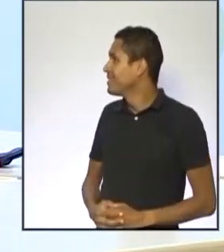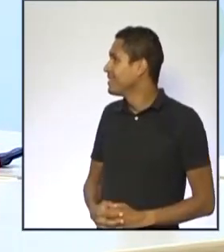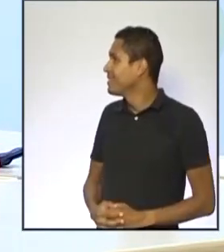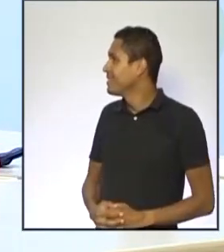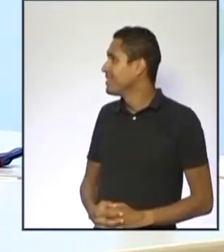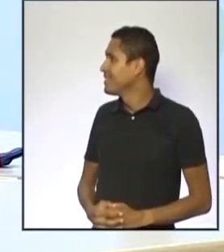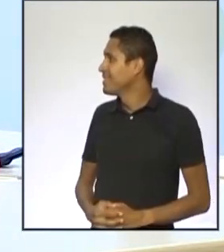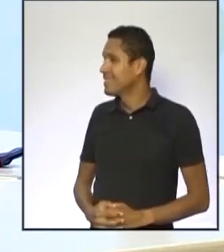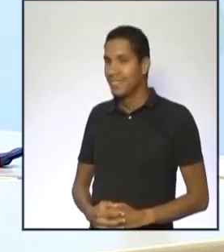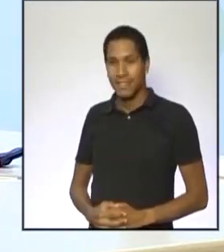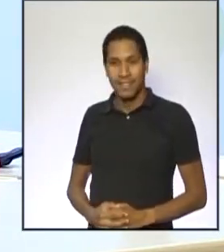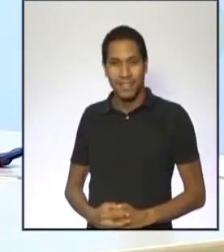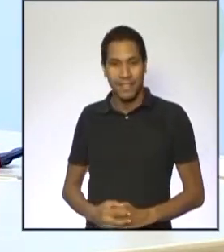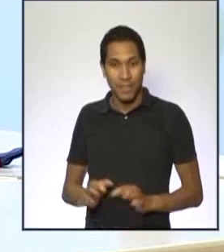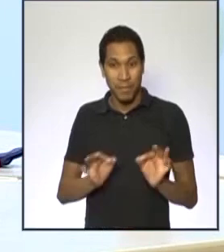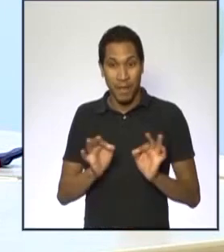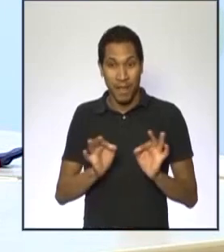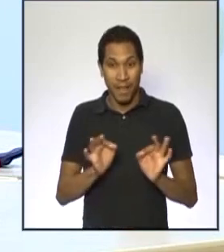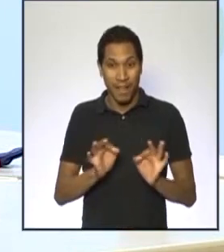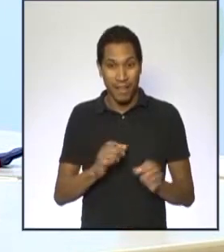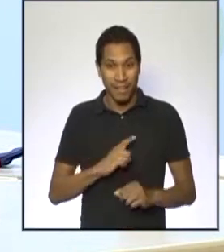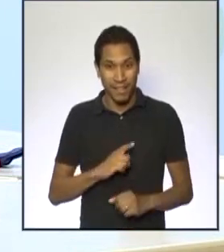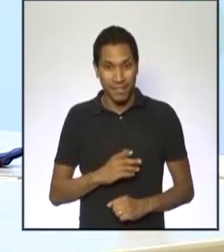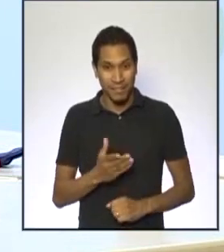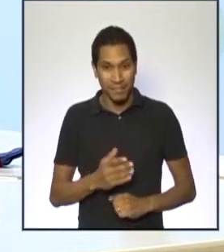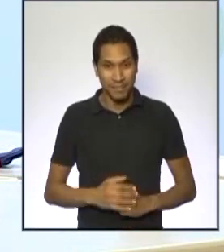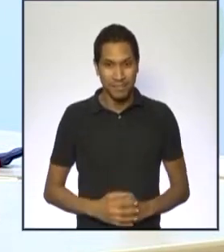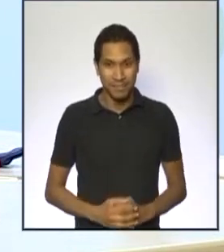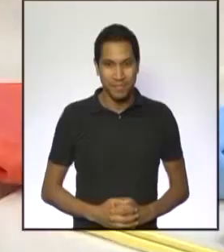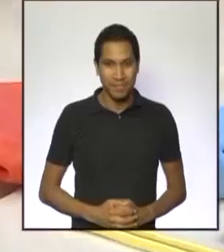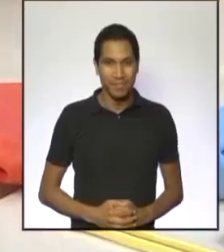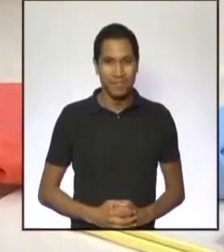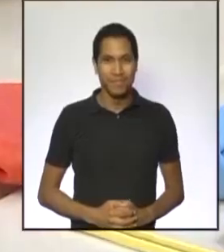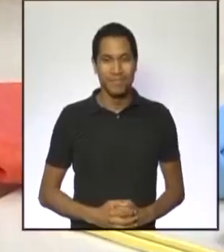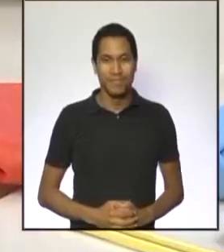Vamos acertar ele aqui.